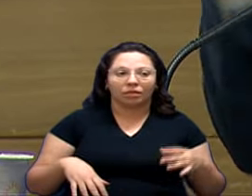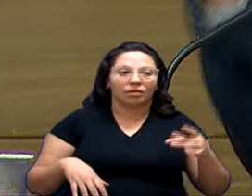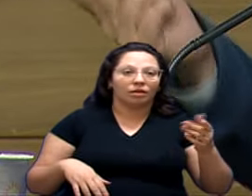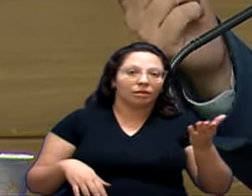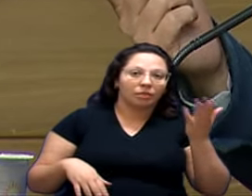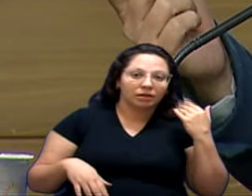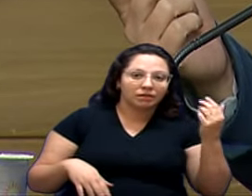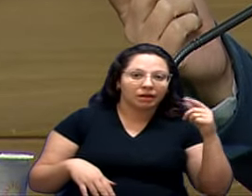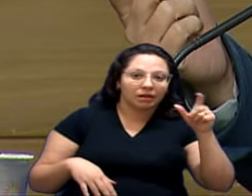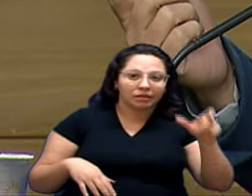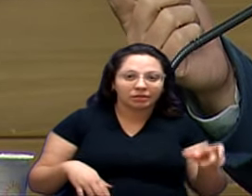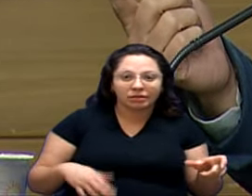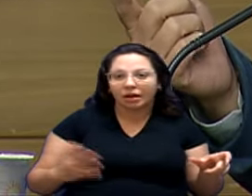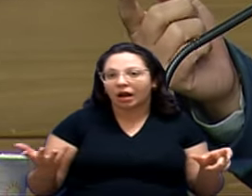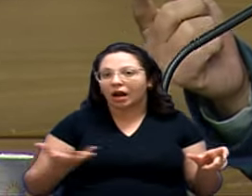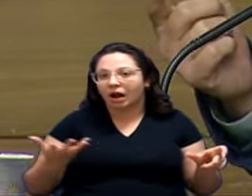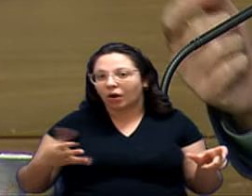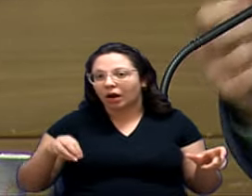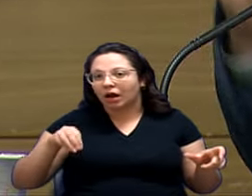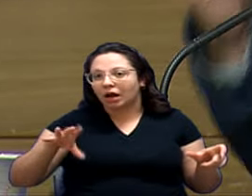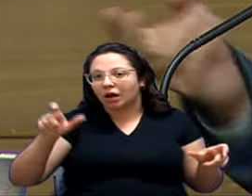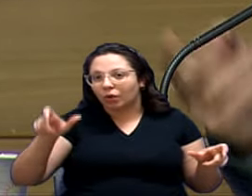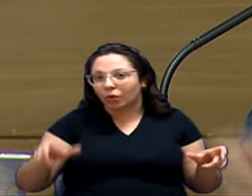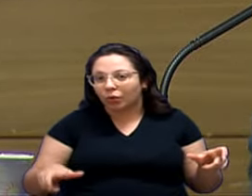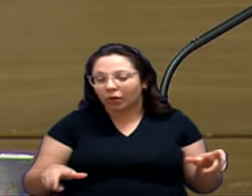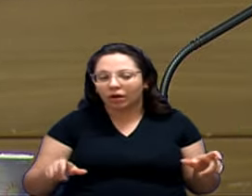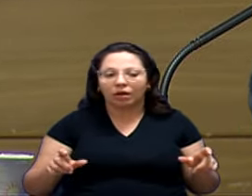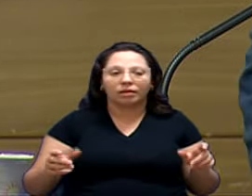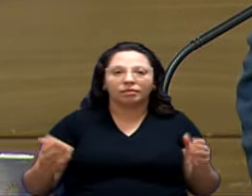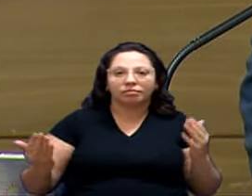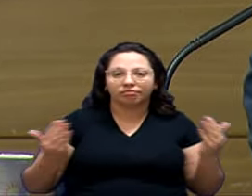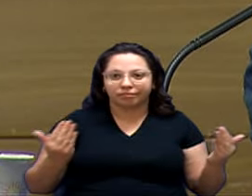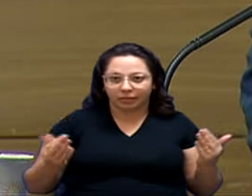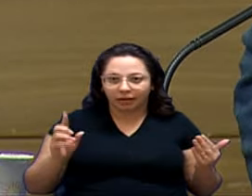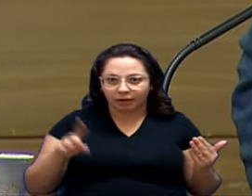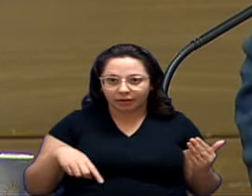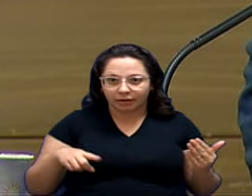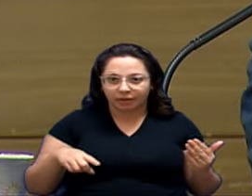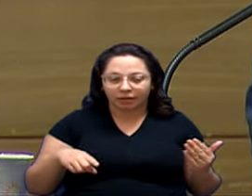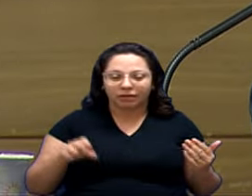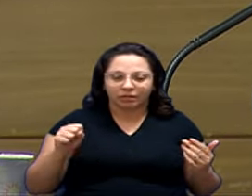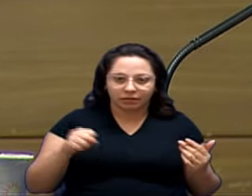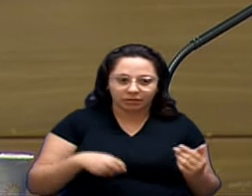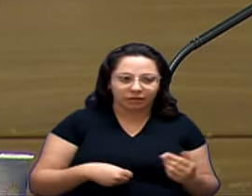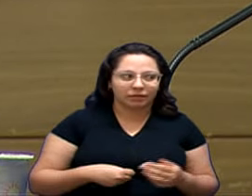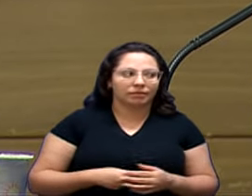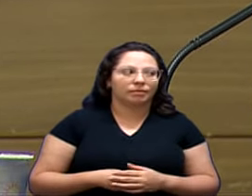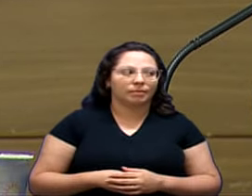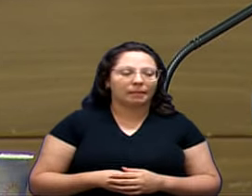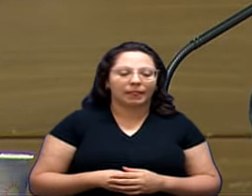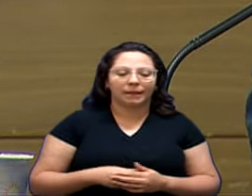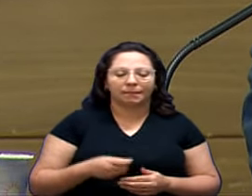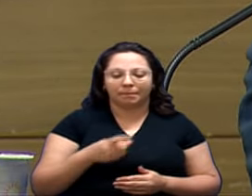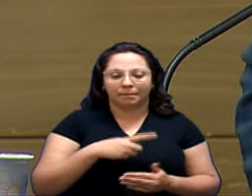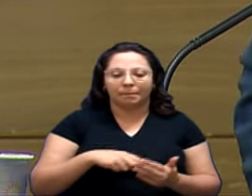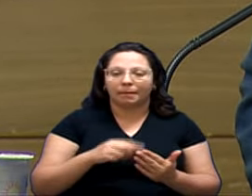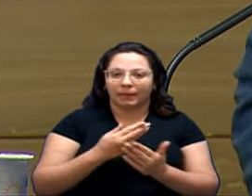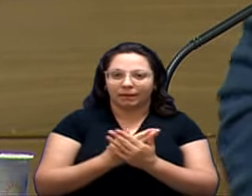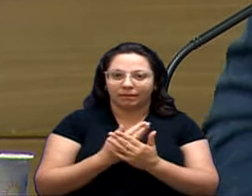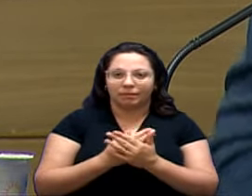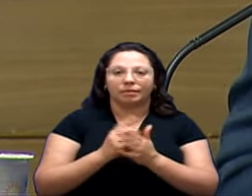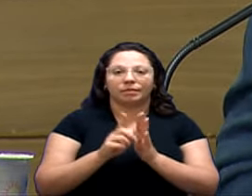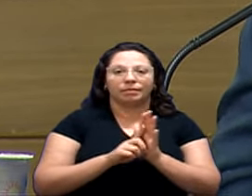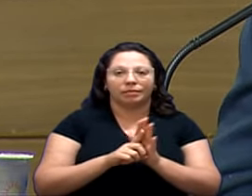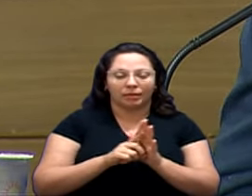era isso agora propõe isso isso antes era isso agora propõe isso não é isso é isso se Francisco é isso entendi vamos estudar uma possibilidade